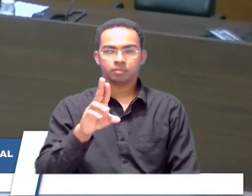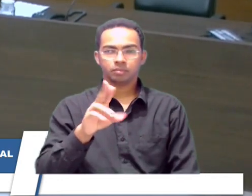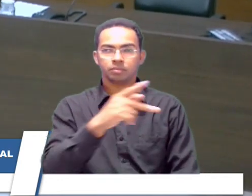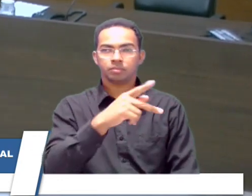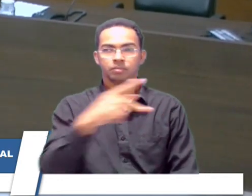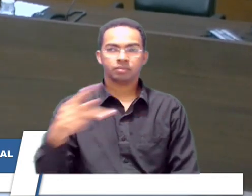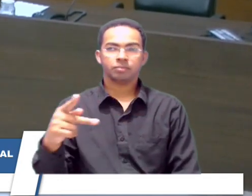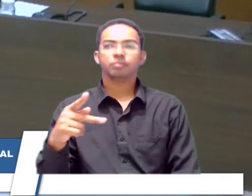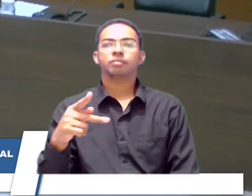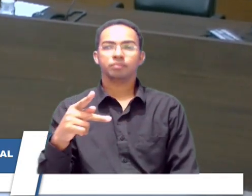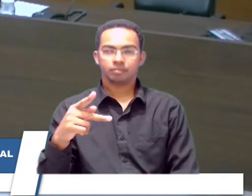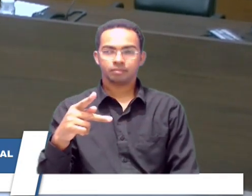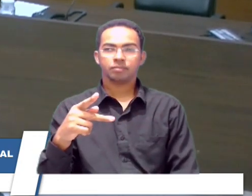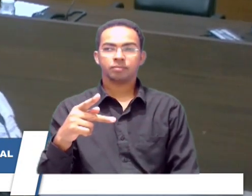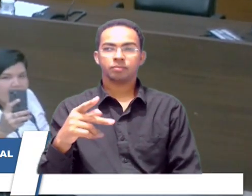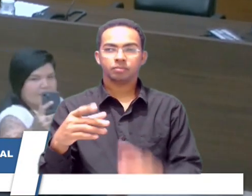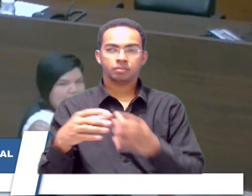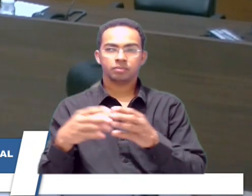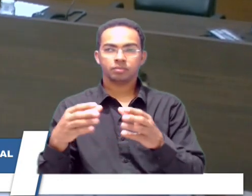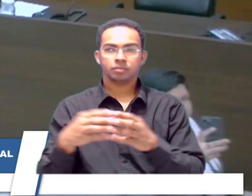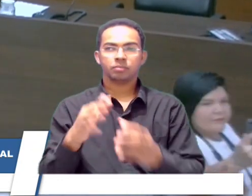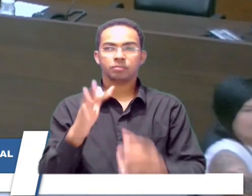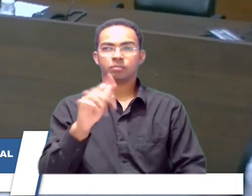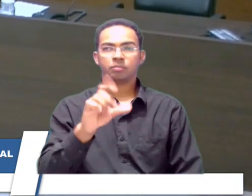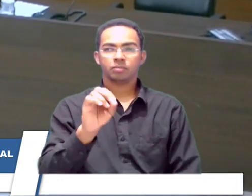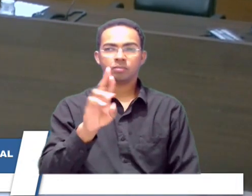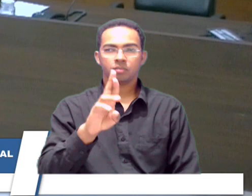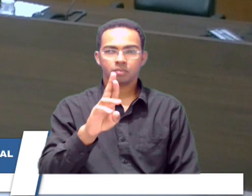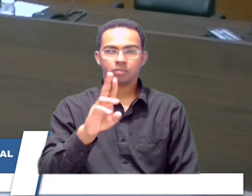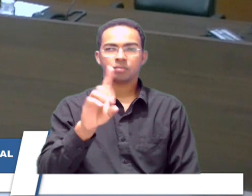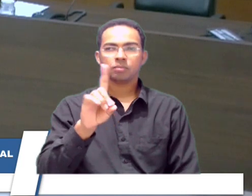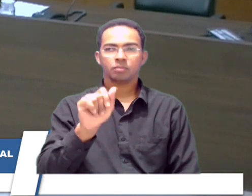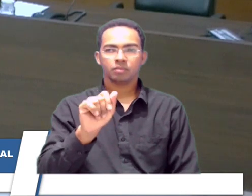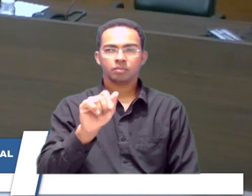presidente da entidade Flor da Vida.